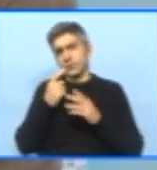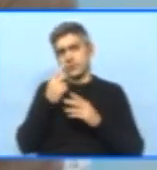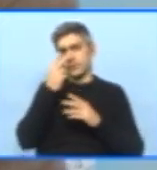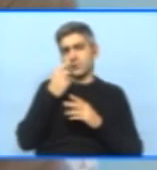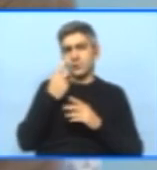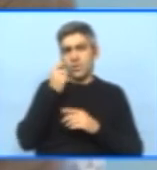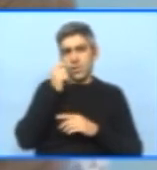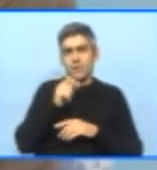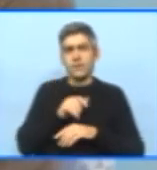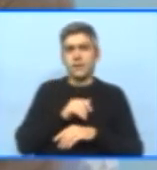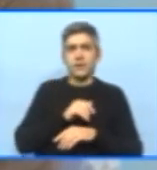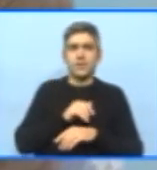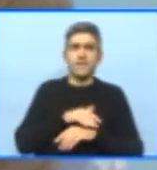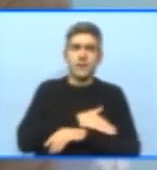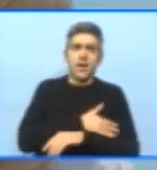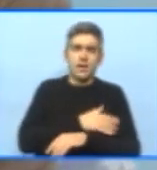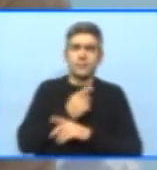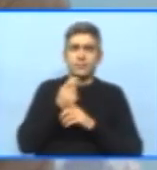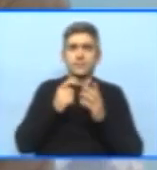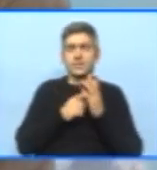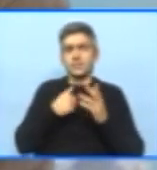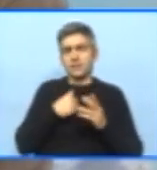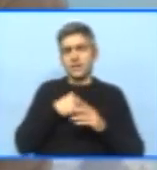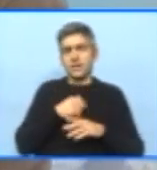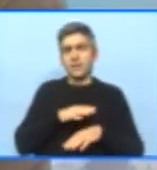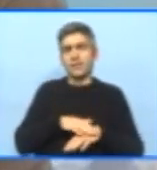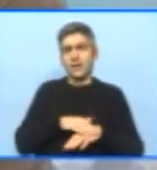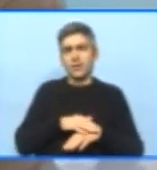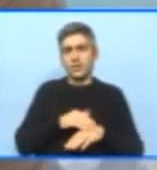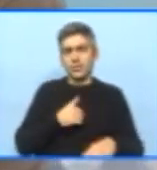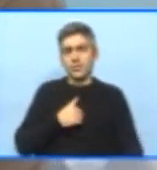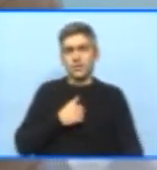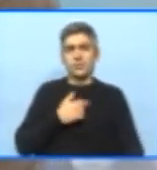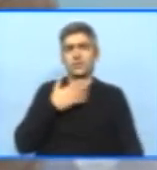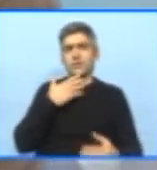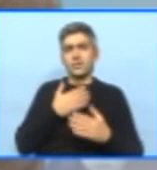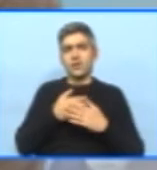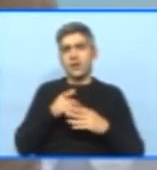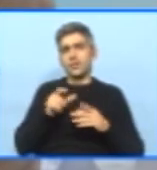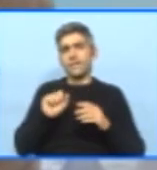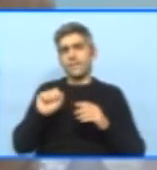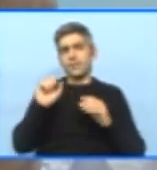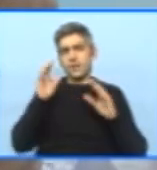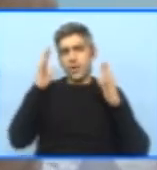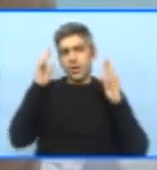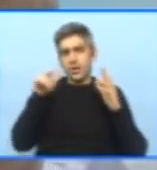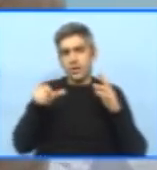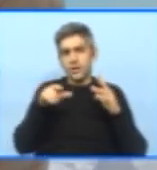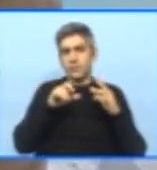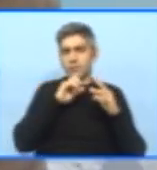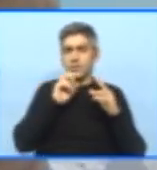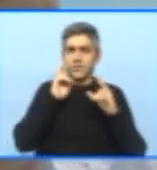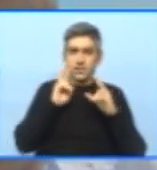frágil, precisa de mim, pecador, para que a sua glória seja vista, seja visível, se torne